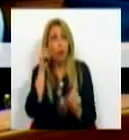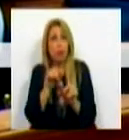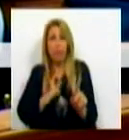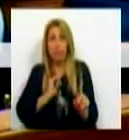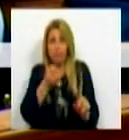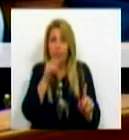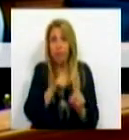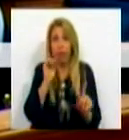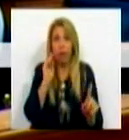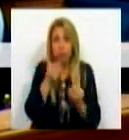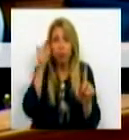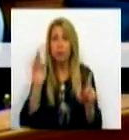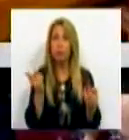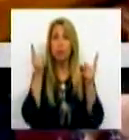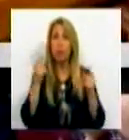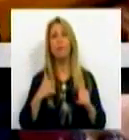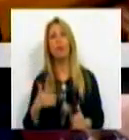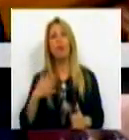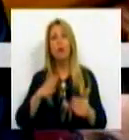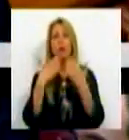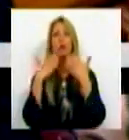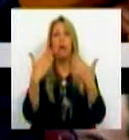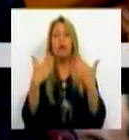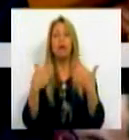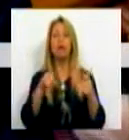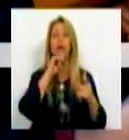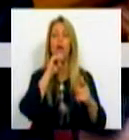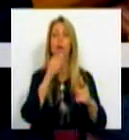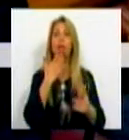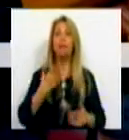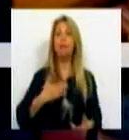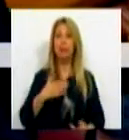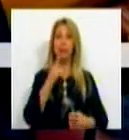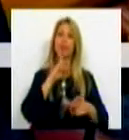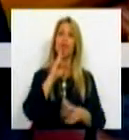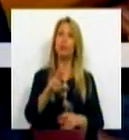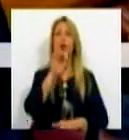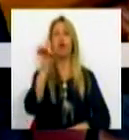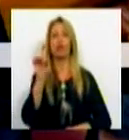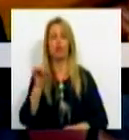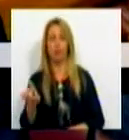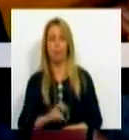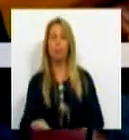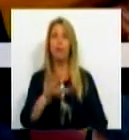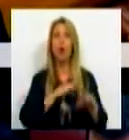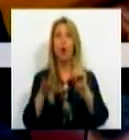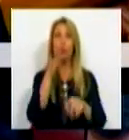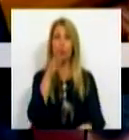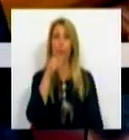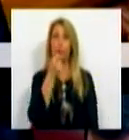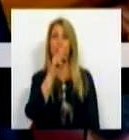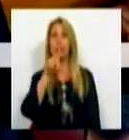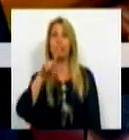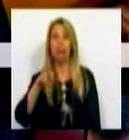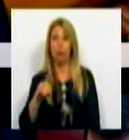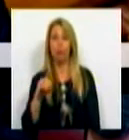Mas só posso agradecer a oportunidade que me dá aqui de responder a essa questão. Ao Sr. Deputado Telmo Correia, eu queria salientar